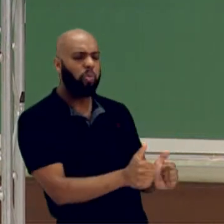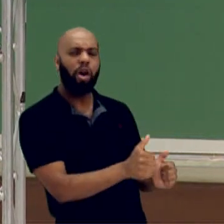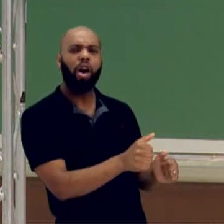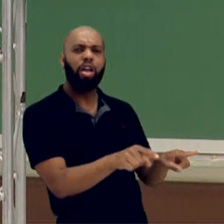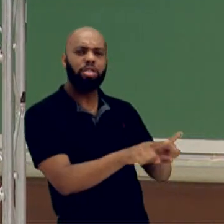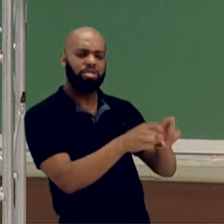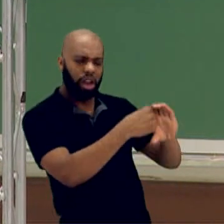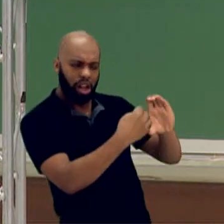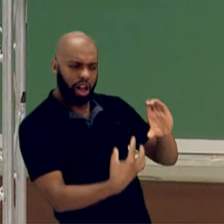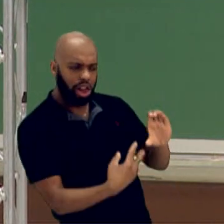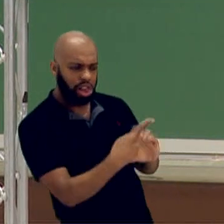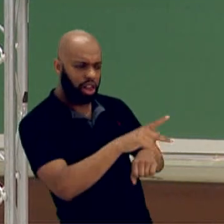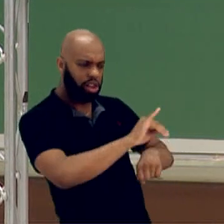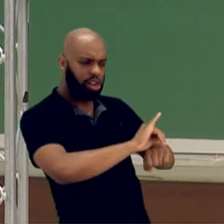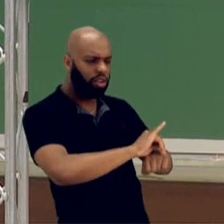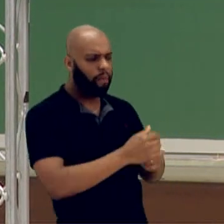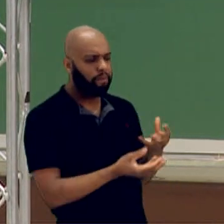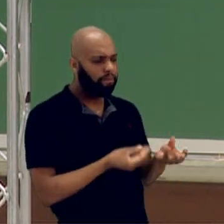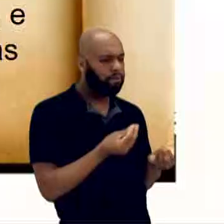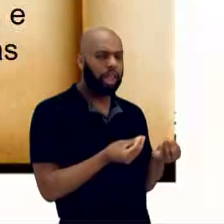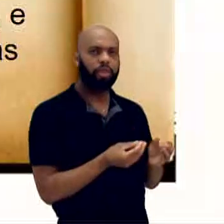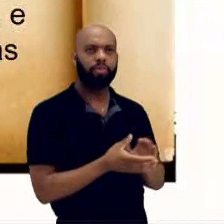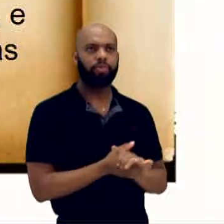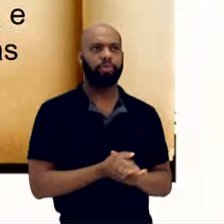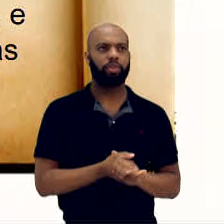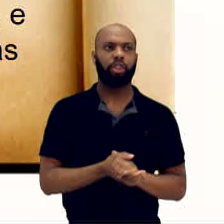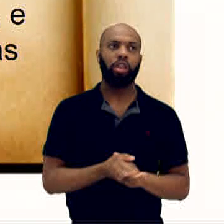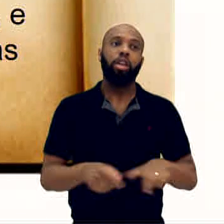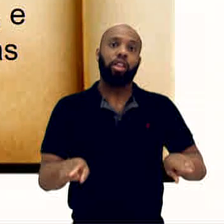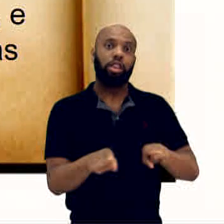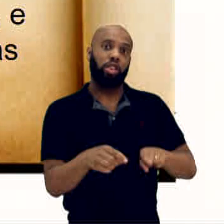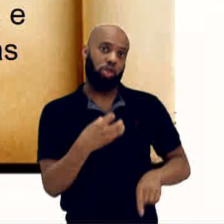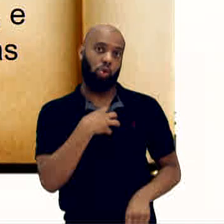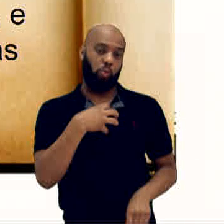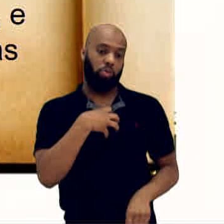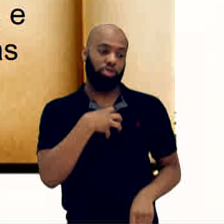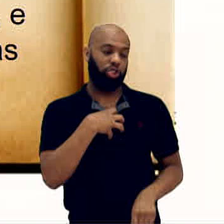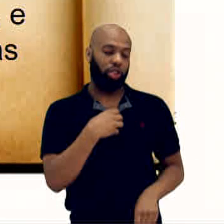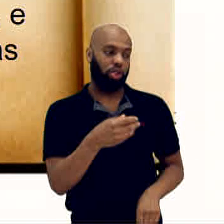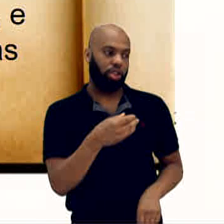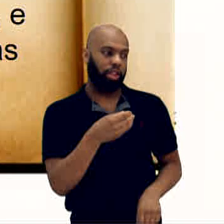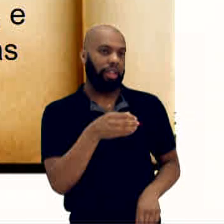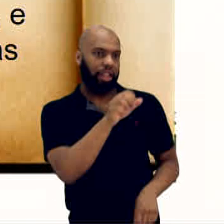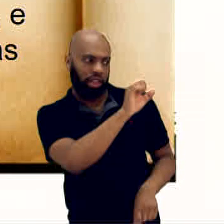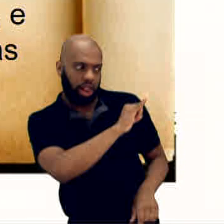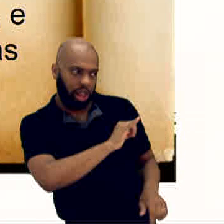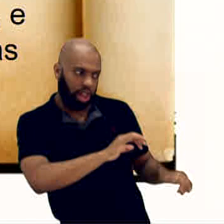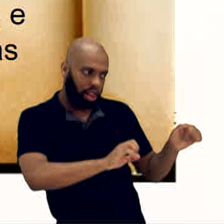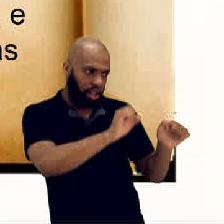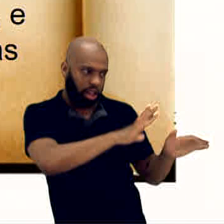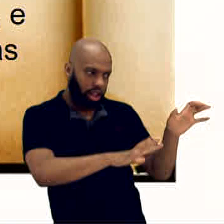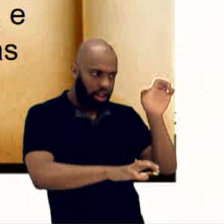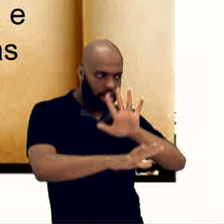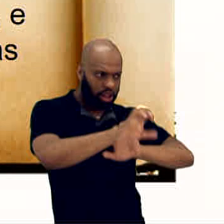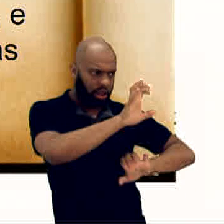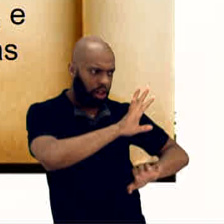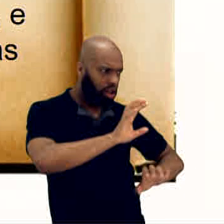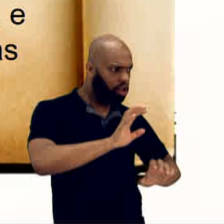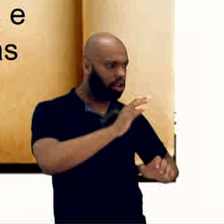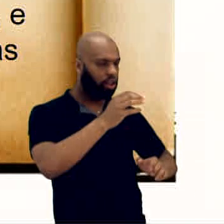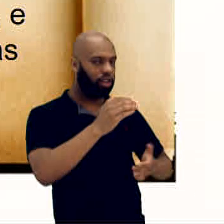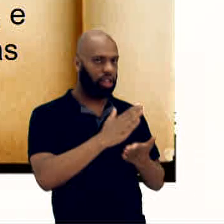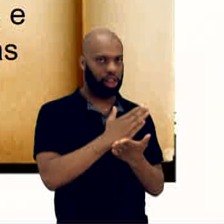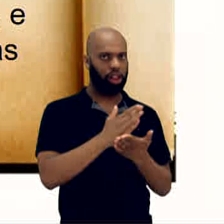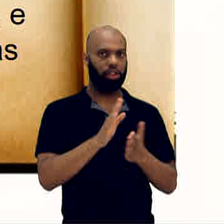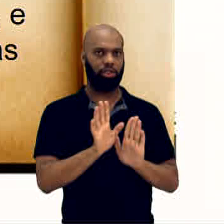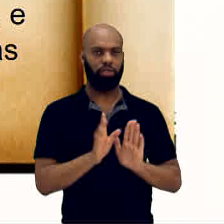são as características dele, tá? Sem se deixar se enganar pelas ilusões de ótica, por exemplo, né? Pois